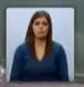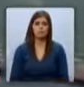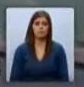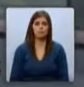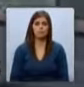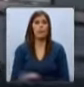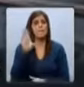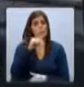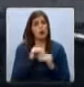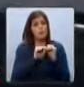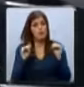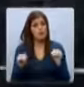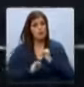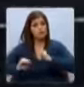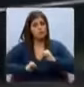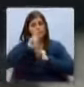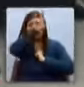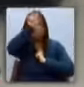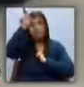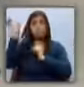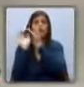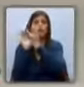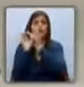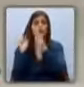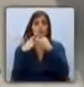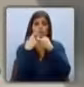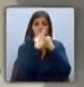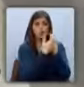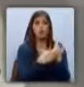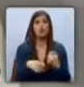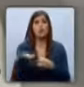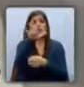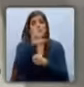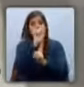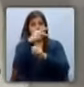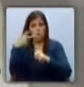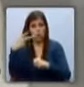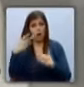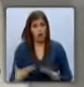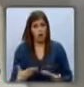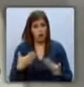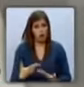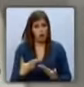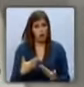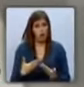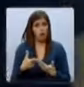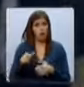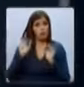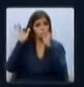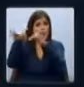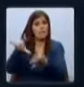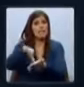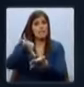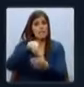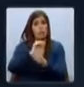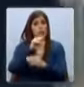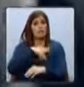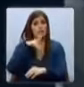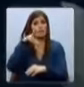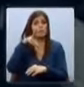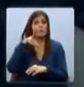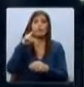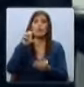É mais uma etapa da maratona de contactos com os parceiros da zona euro. Desta vez, o local de encontro foi a sede do Banco Central Europeu, em